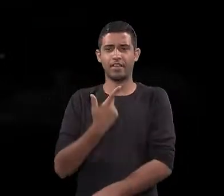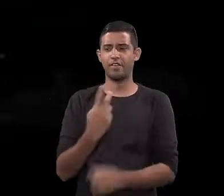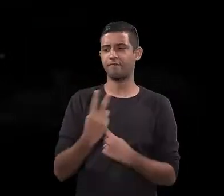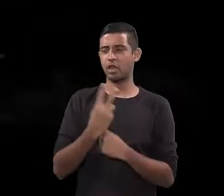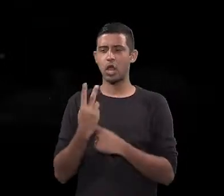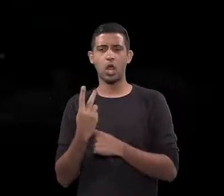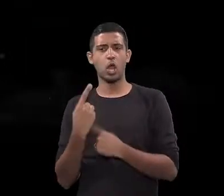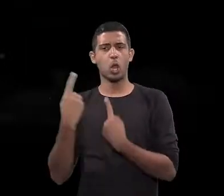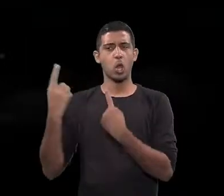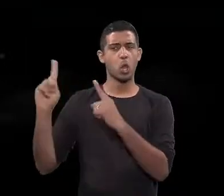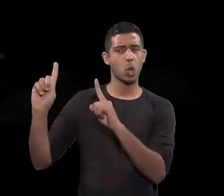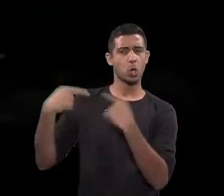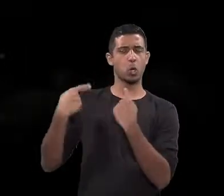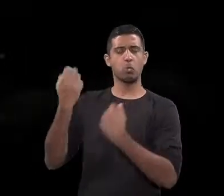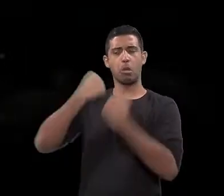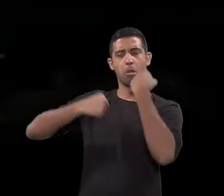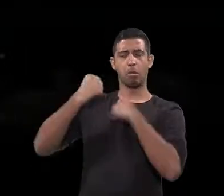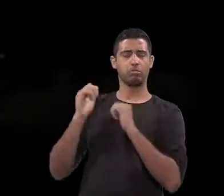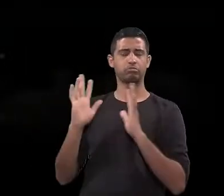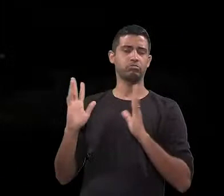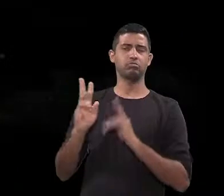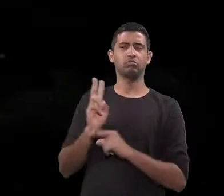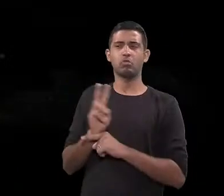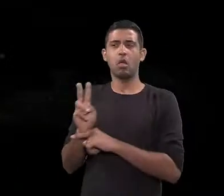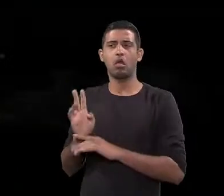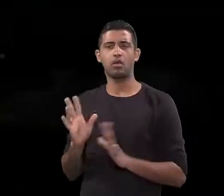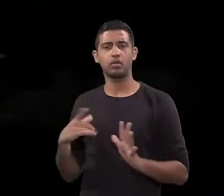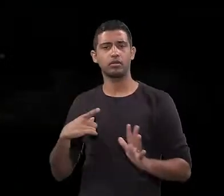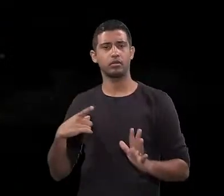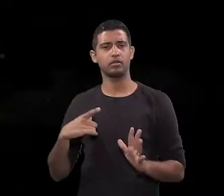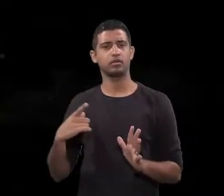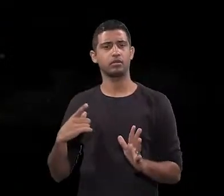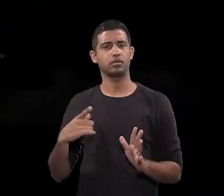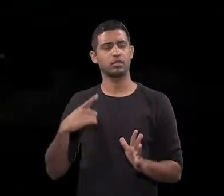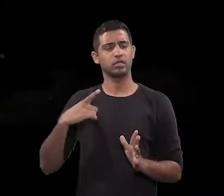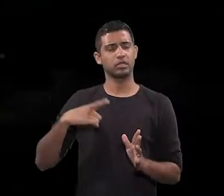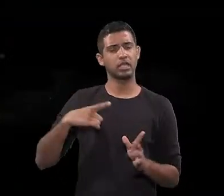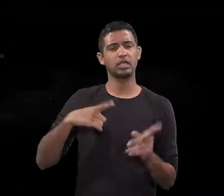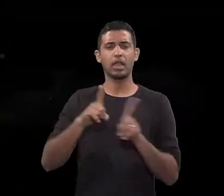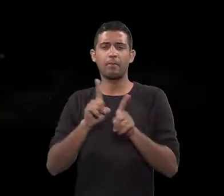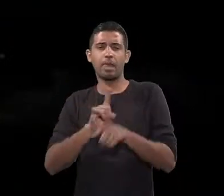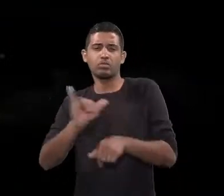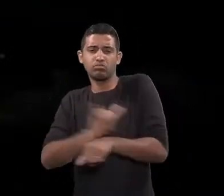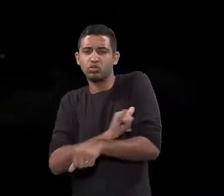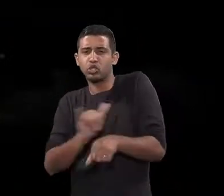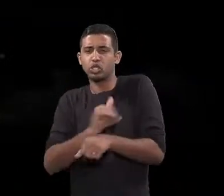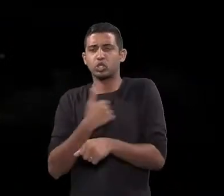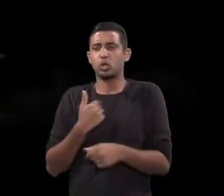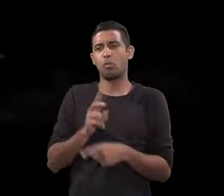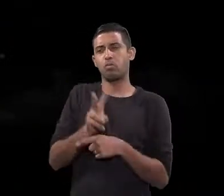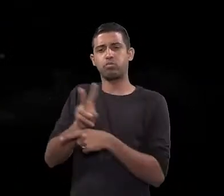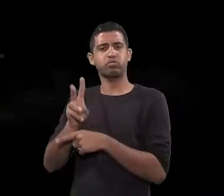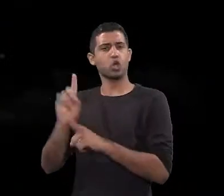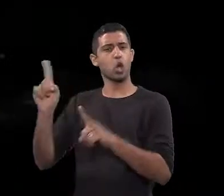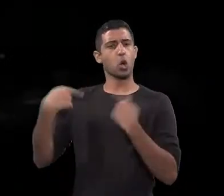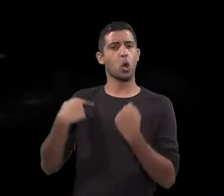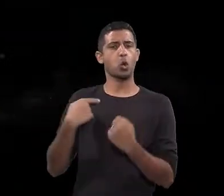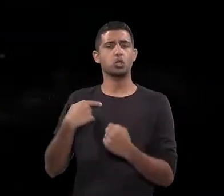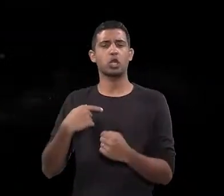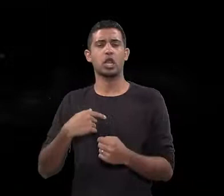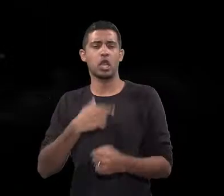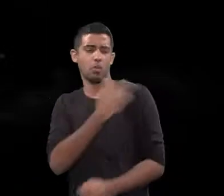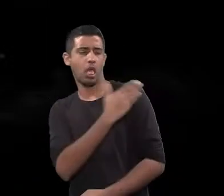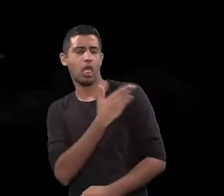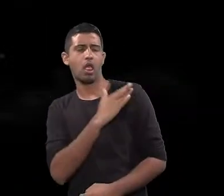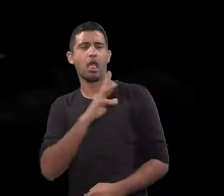da defesa legítima contra ataques físicos, várias estratégias de se defender contra